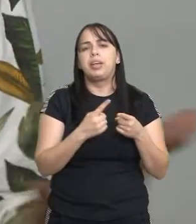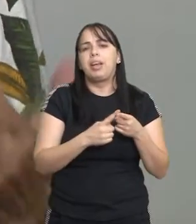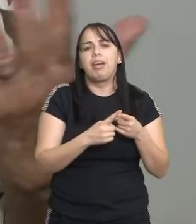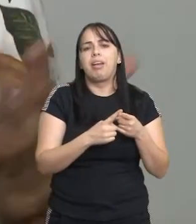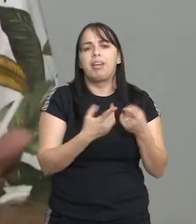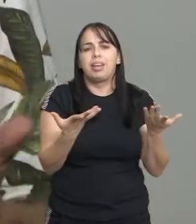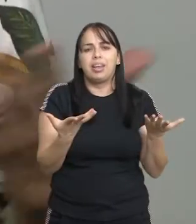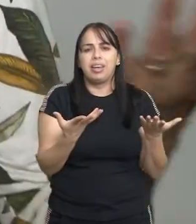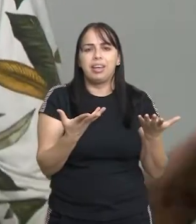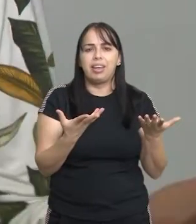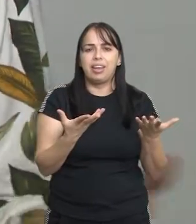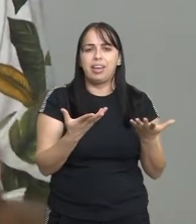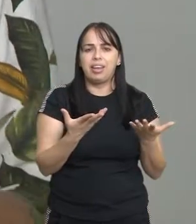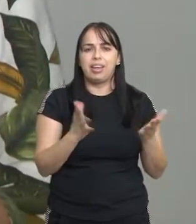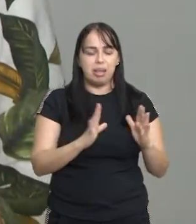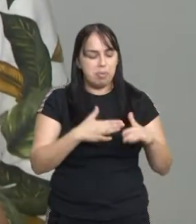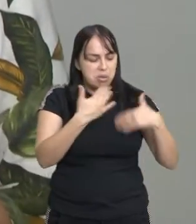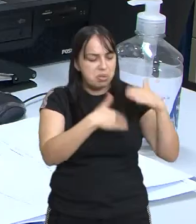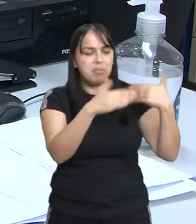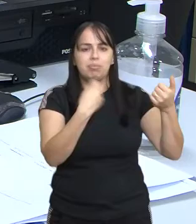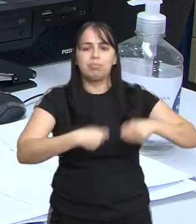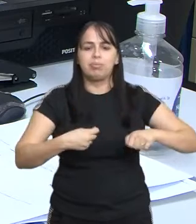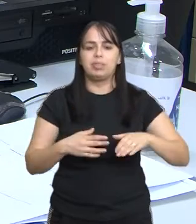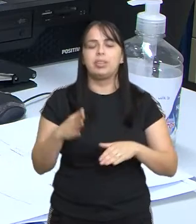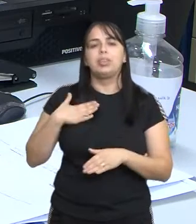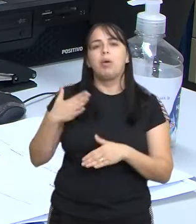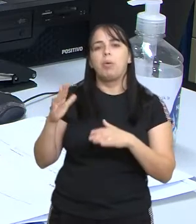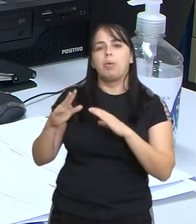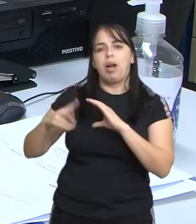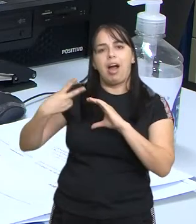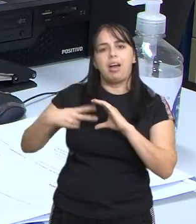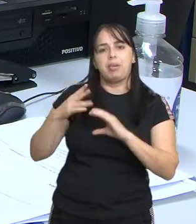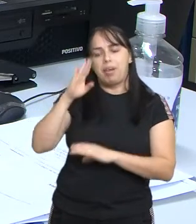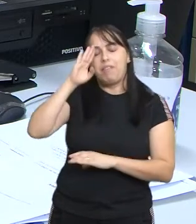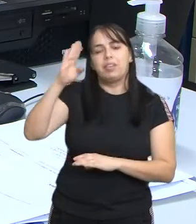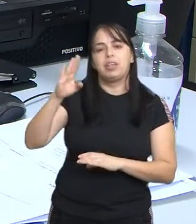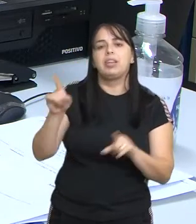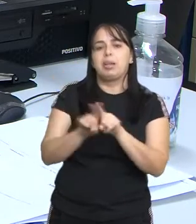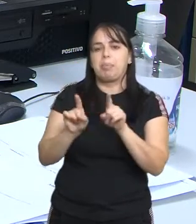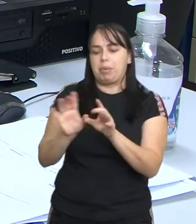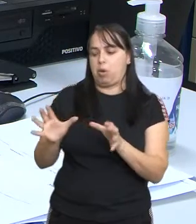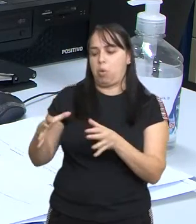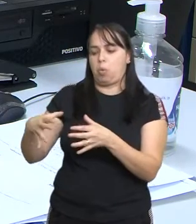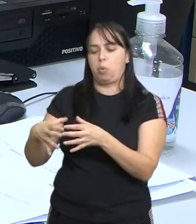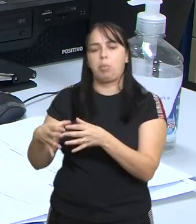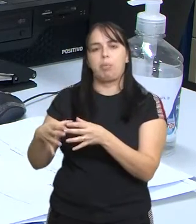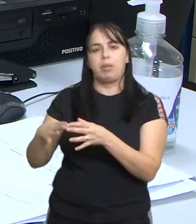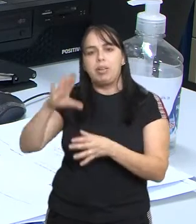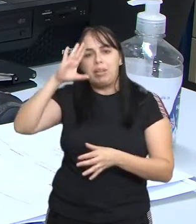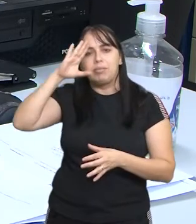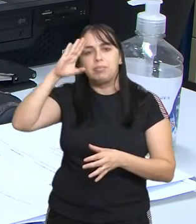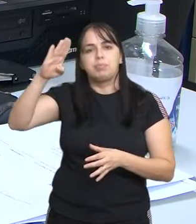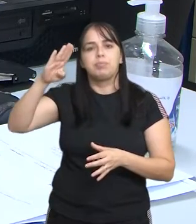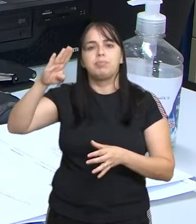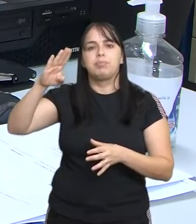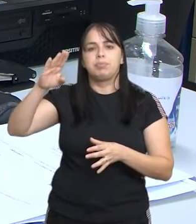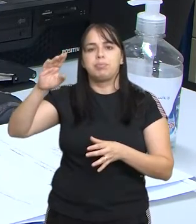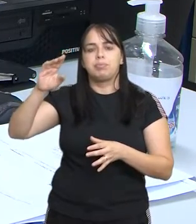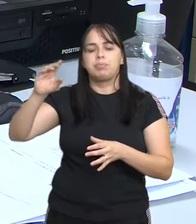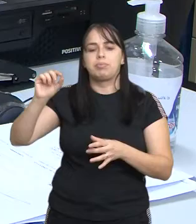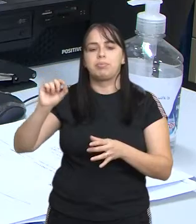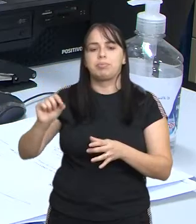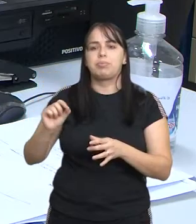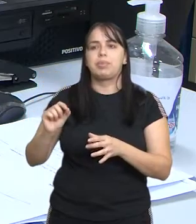grande fortuna não só para eles, como para a sua família. A Câmara Municipal tem papel fundamental, né? A Frente Parlamentar sempre